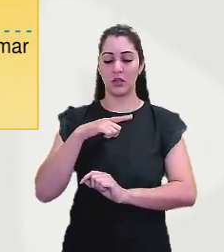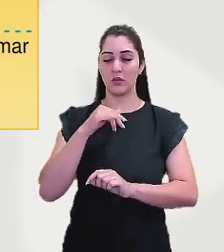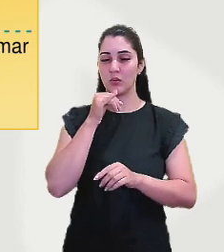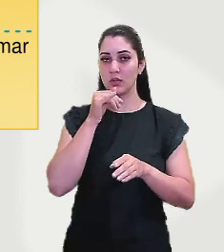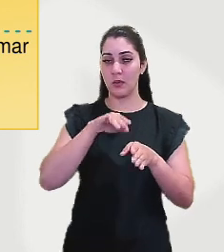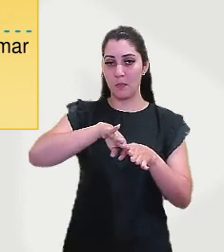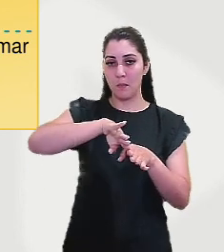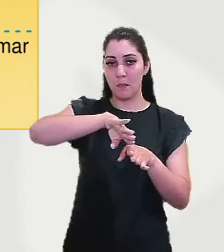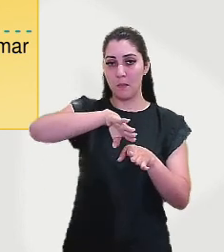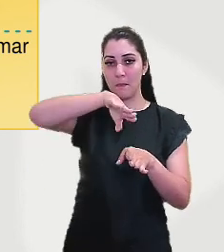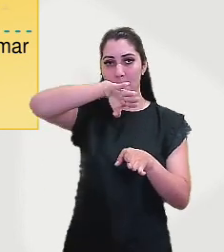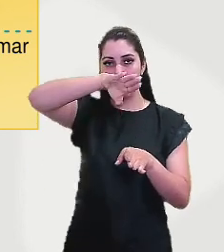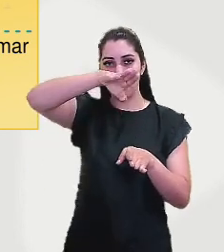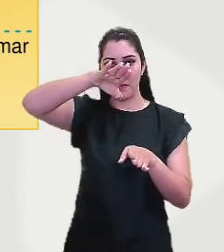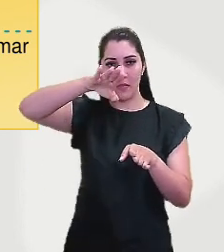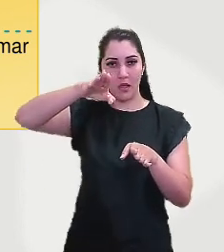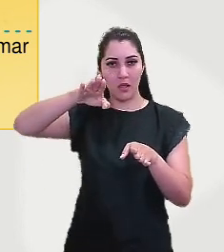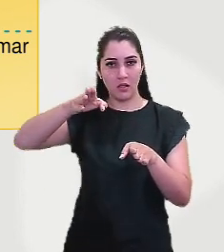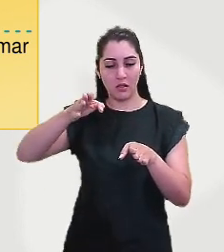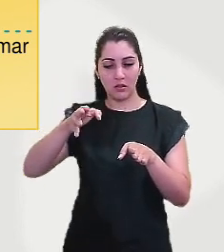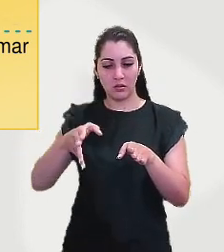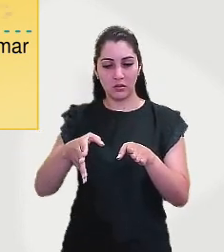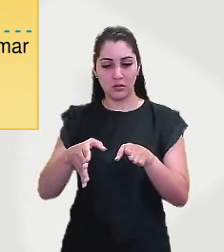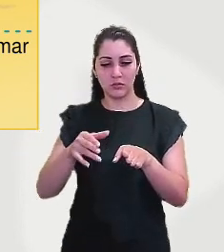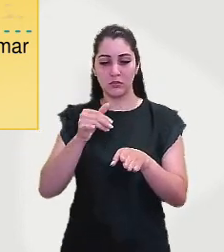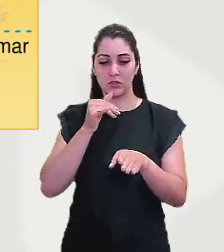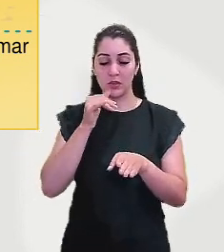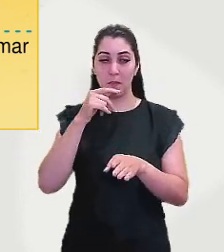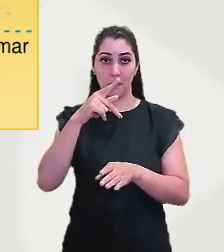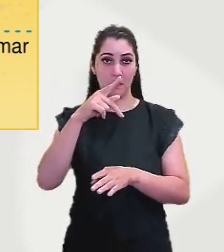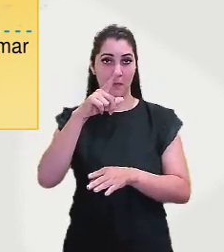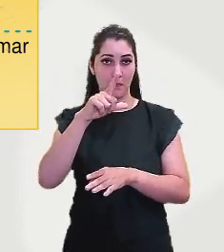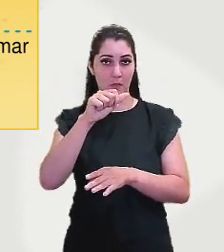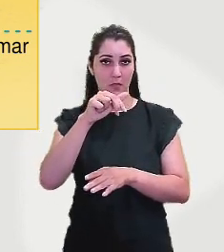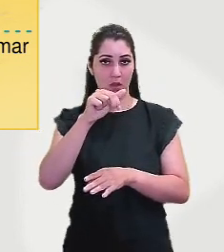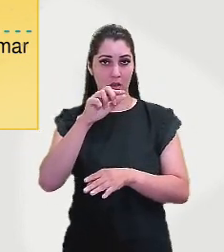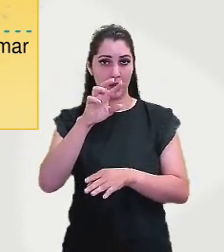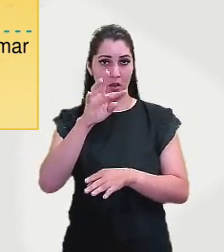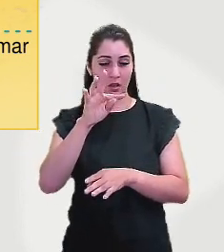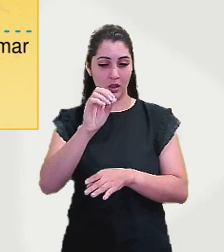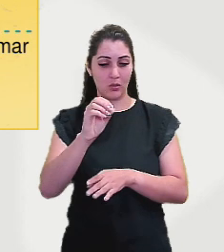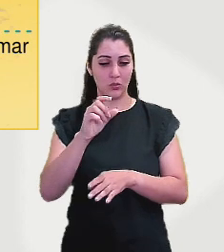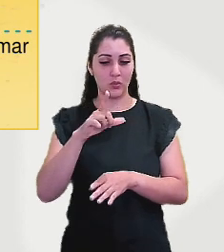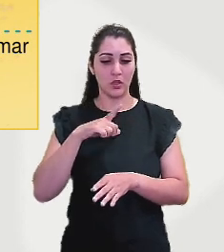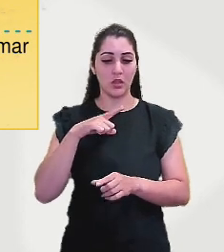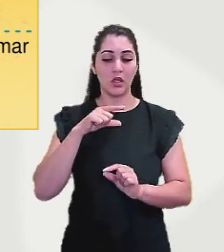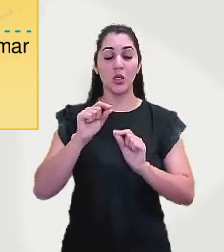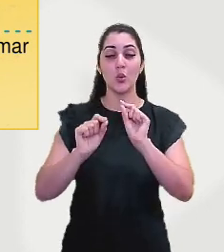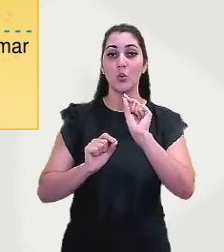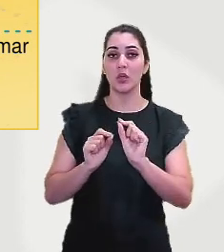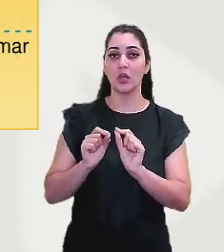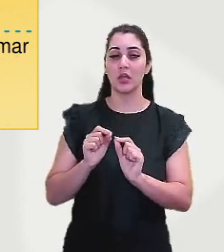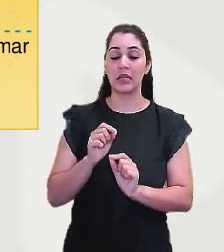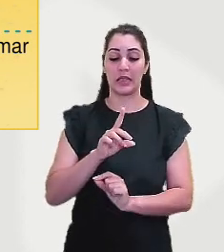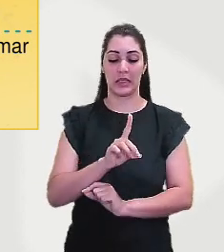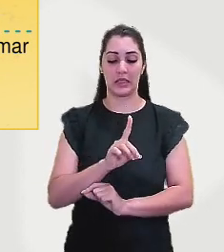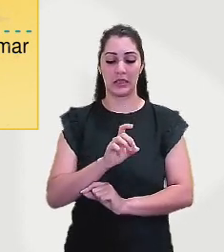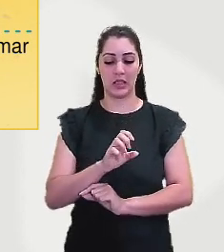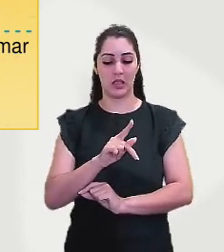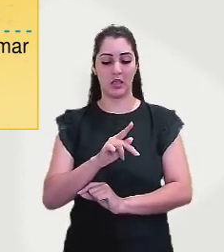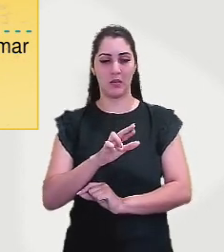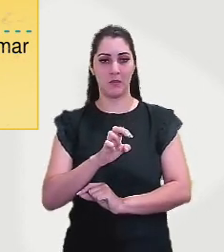alta, soerguida também com topo plano, um planalto. E nós temos uma depressão, que é uma parte mais profunda,